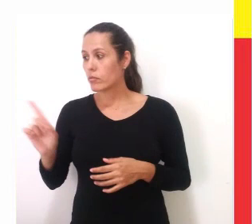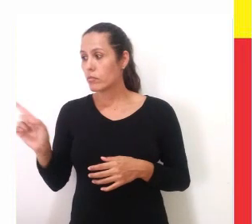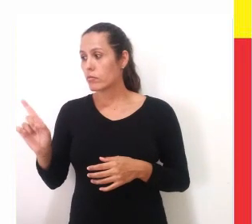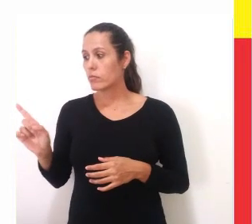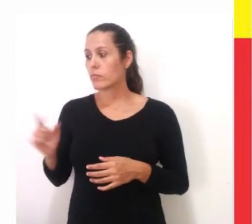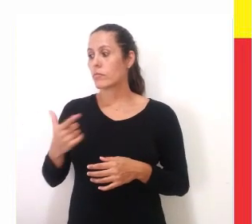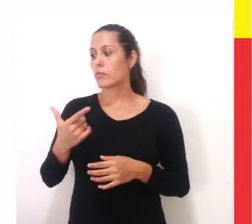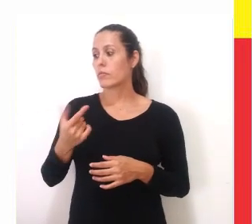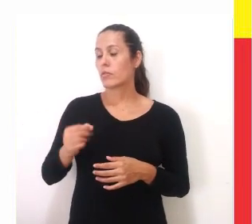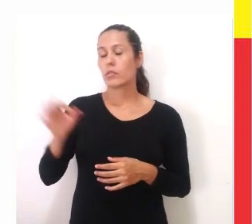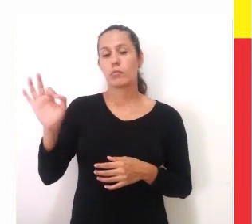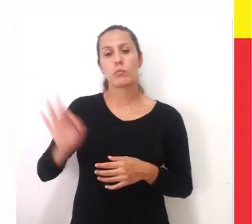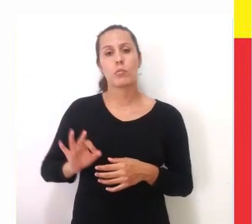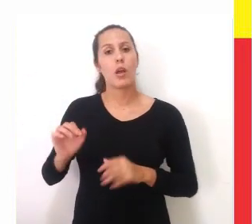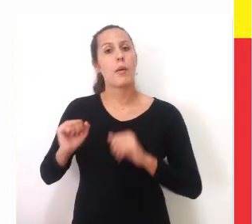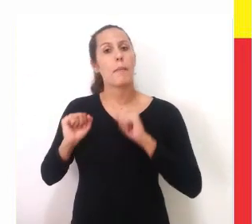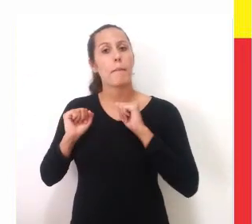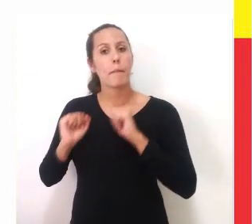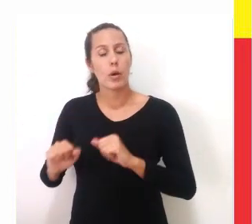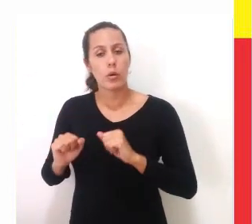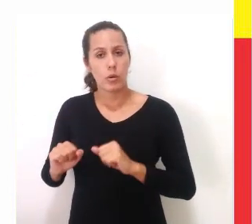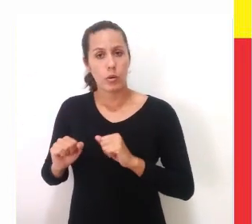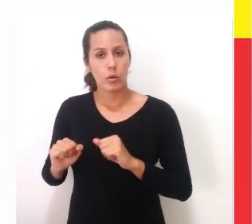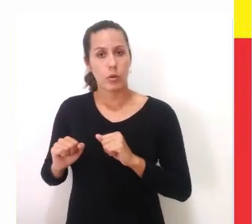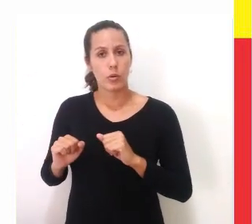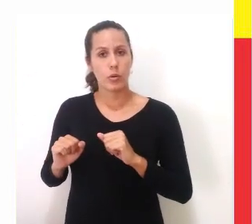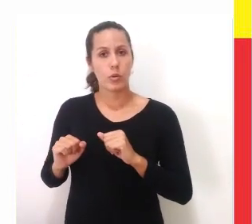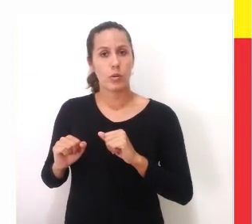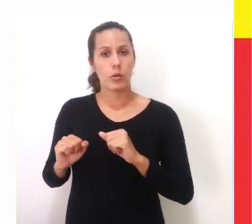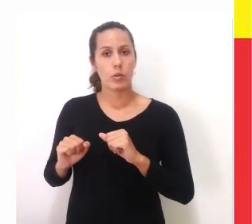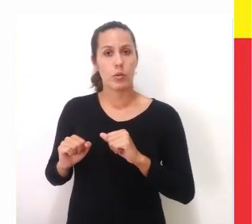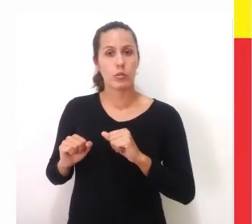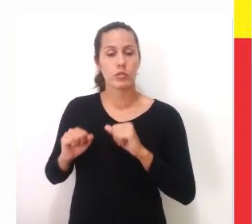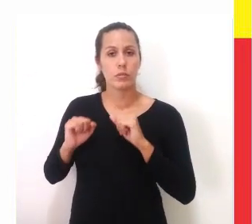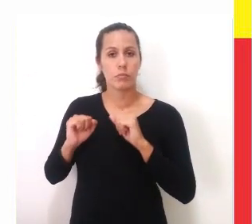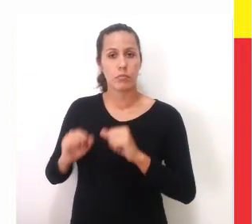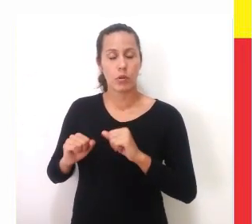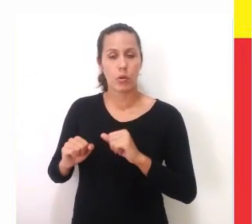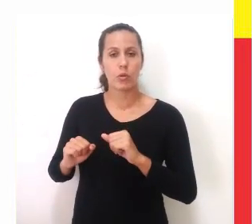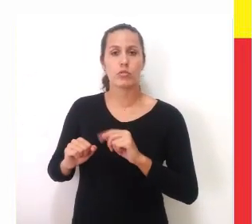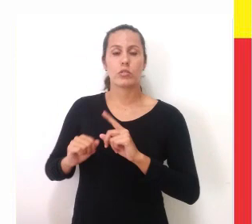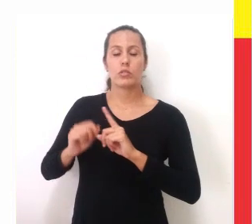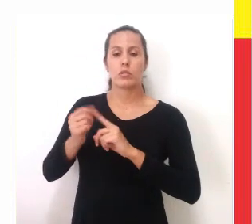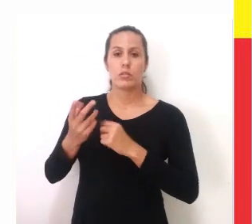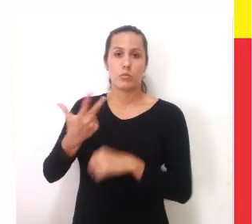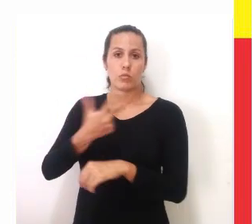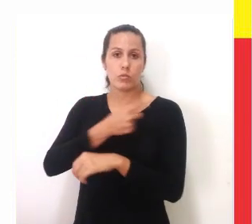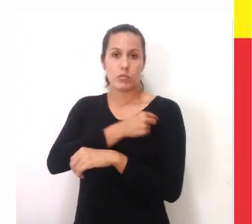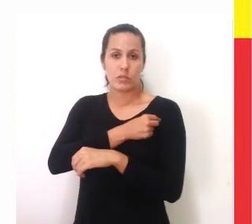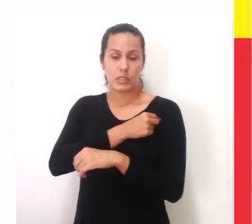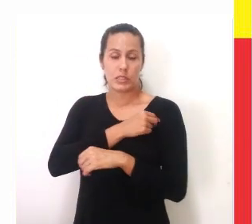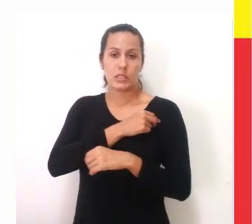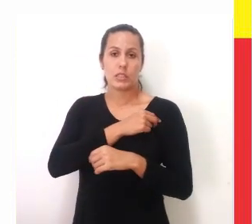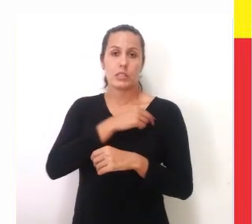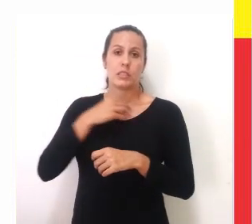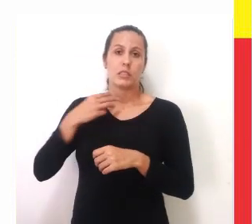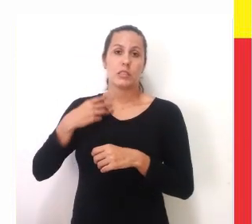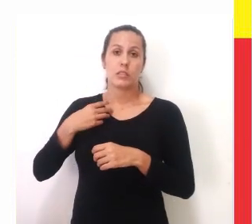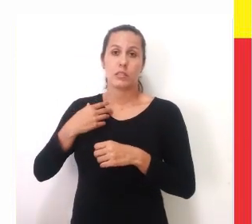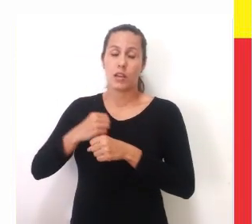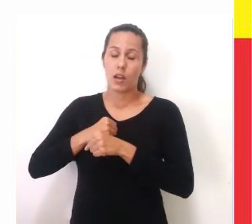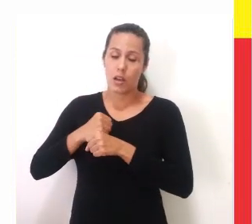olha só a imagem que eu estou mostrando, pode manter-se sem menstruação. Ou